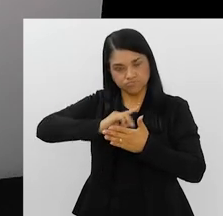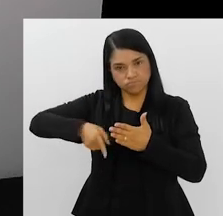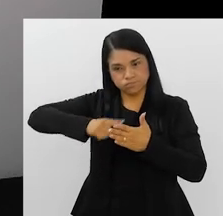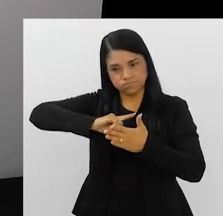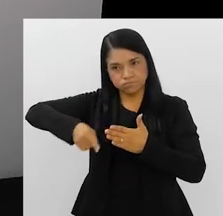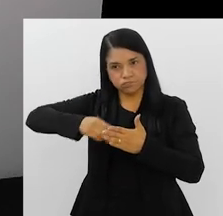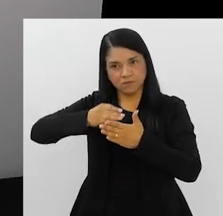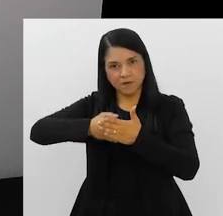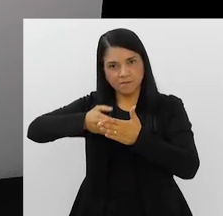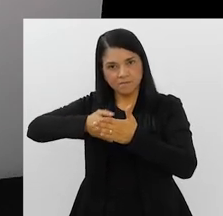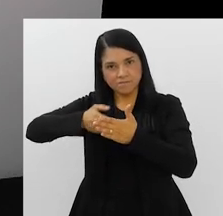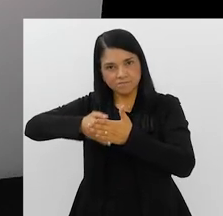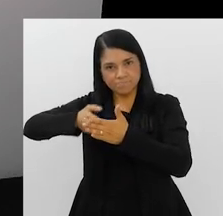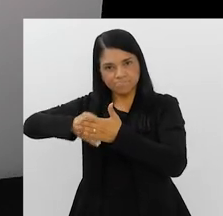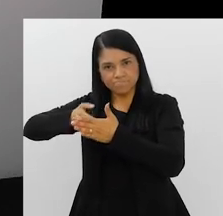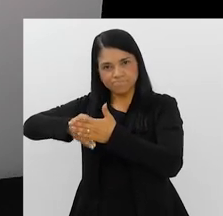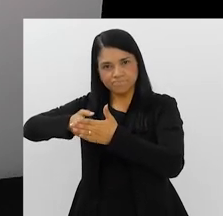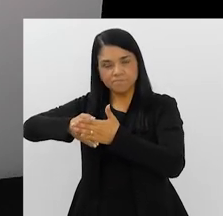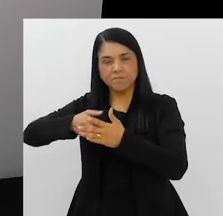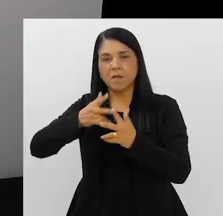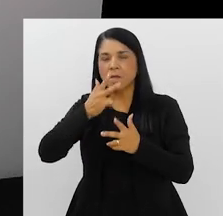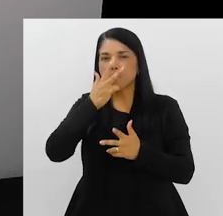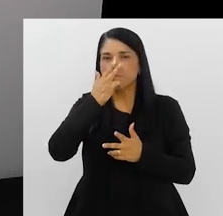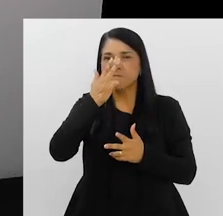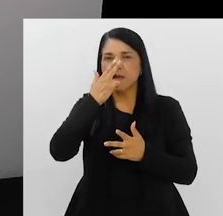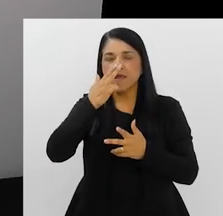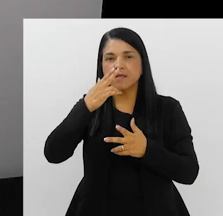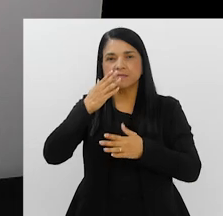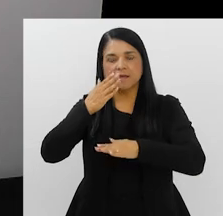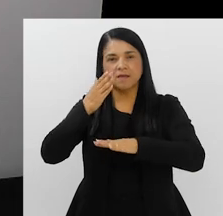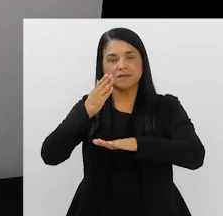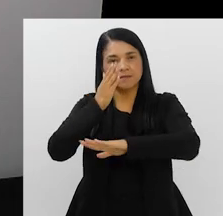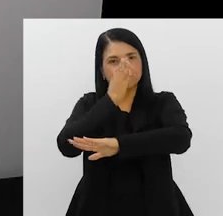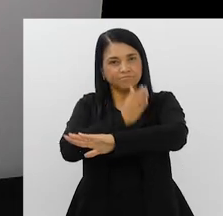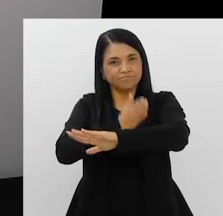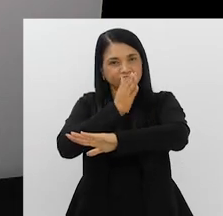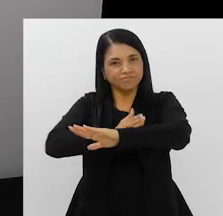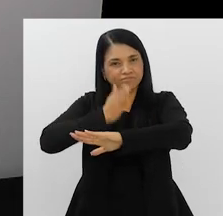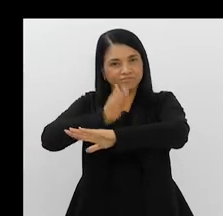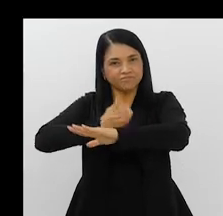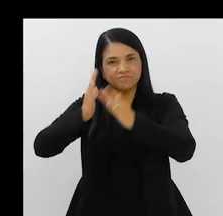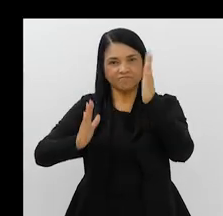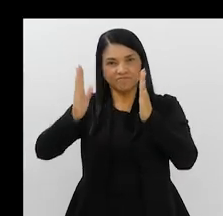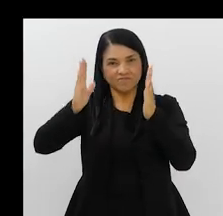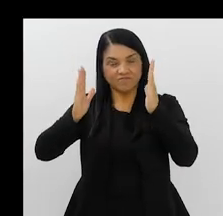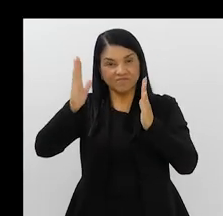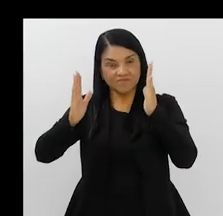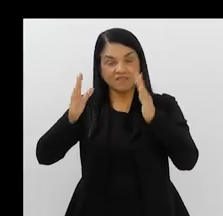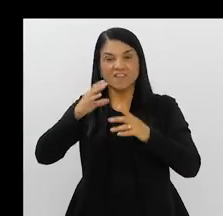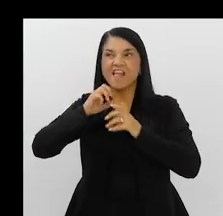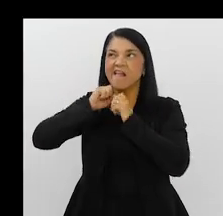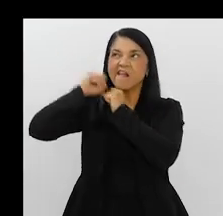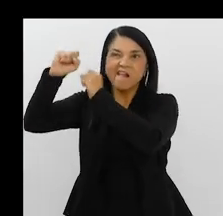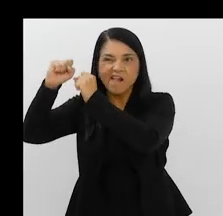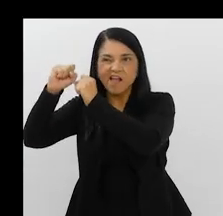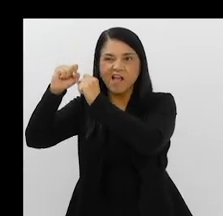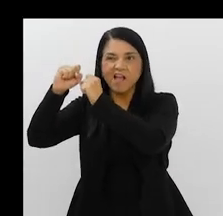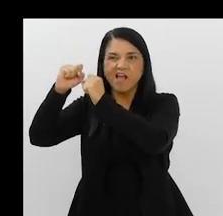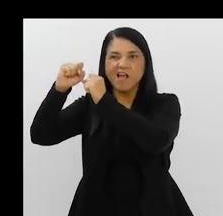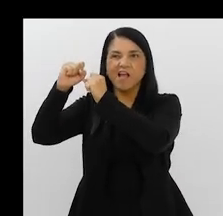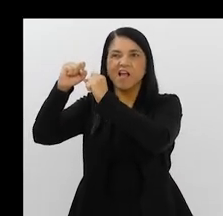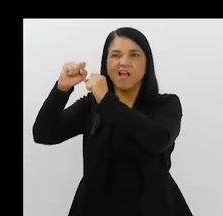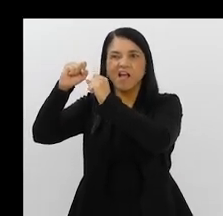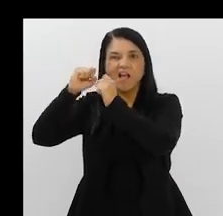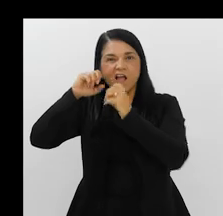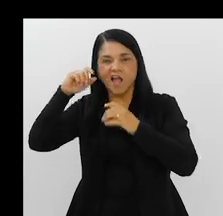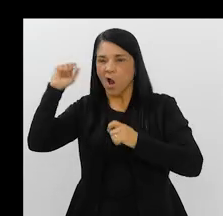do cancelamento, as pessoas... Parece aquela coisa a que caça às bruxas. Na Idade Média, não, o cara ia ser enforcado, degolado,